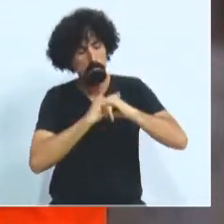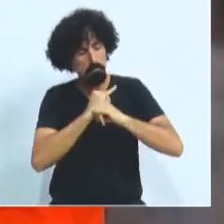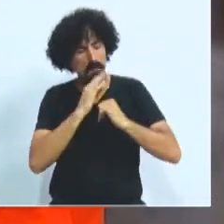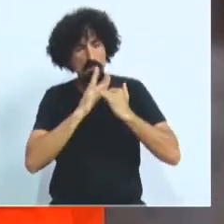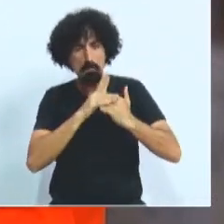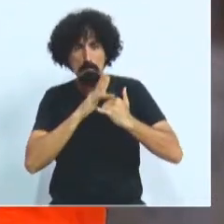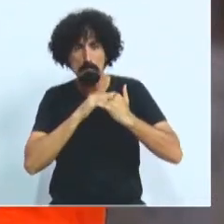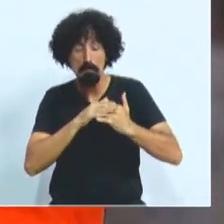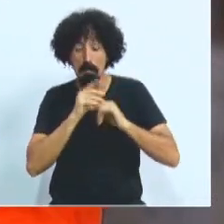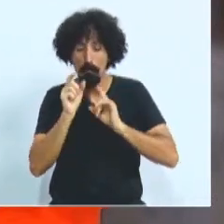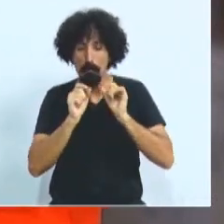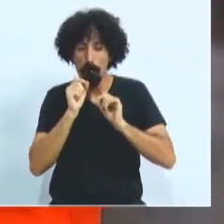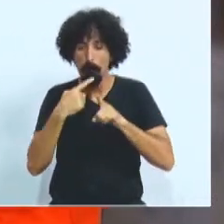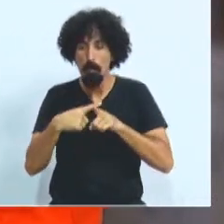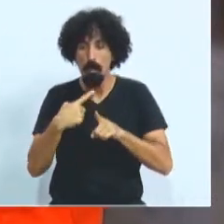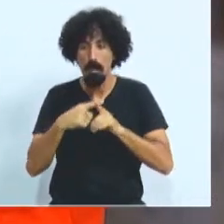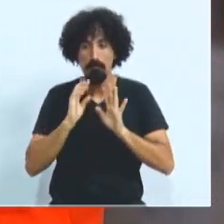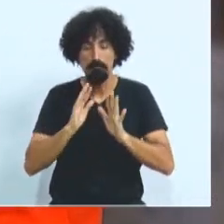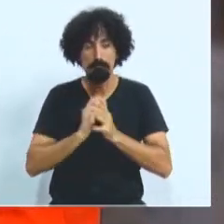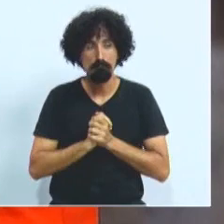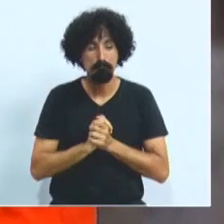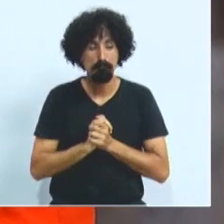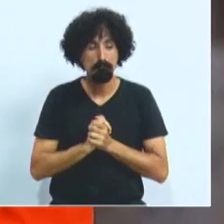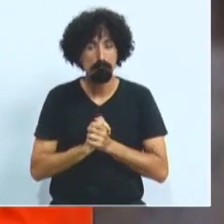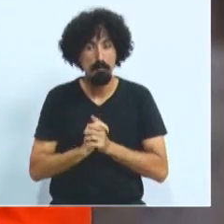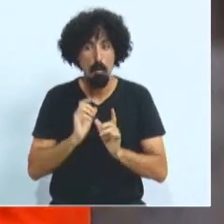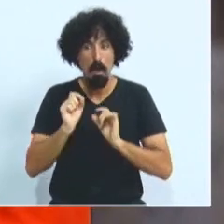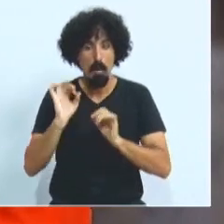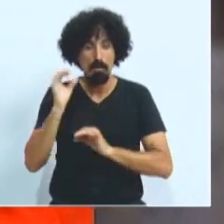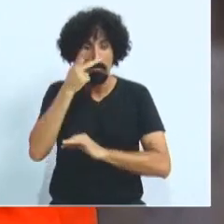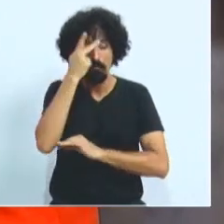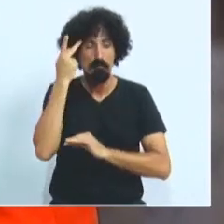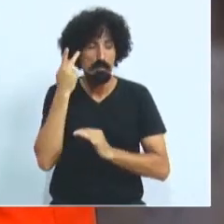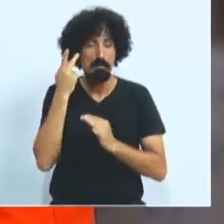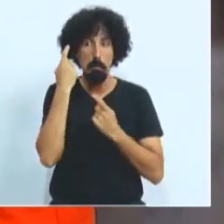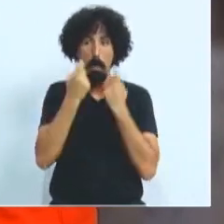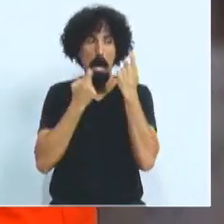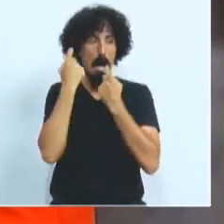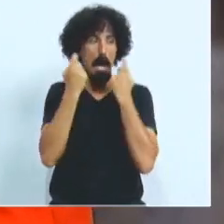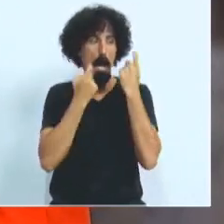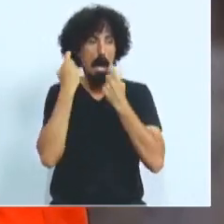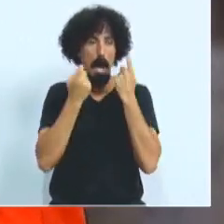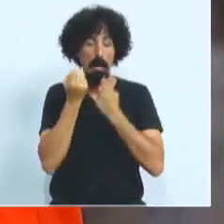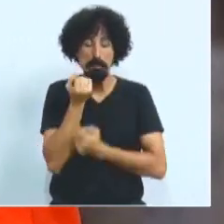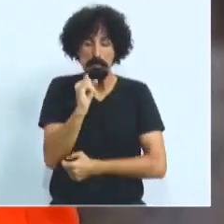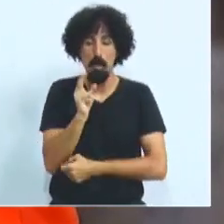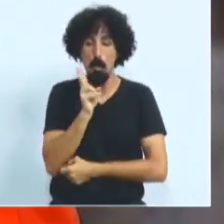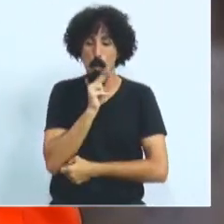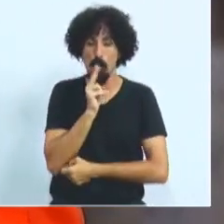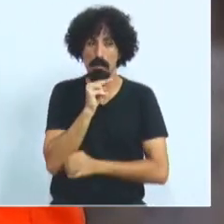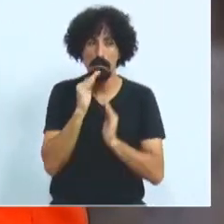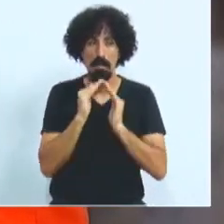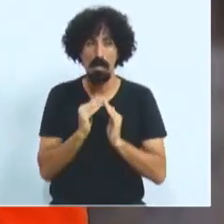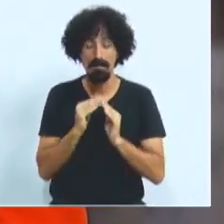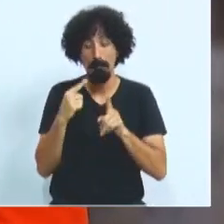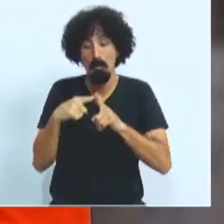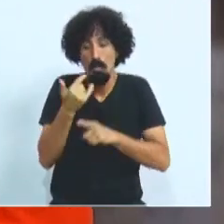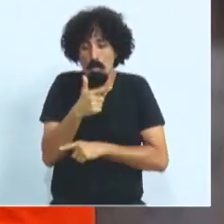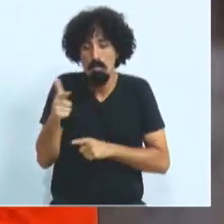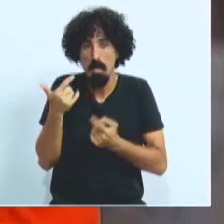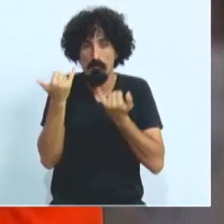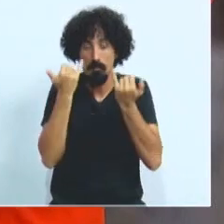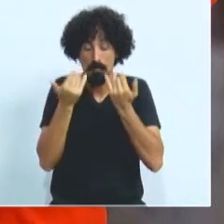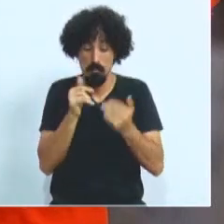quê? O que causa o desespero na pessoa numa situação de emergência? É a falta de informação. Aqui, que nem quem está vendo hoje, vai se deparar